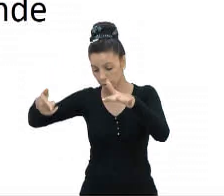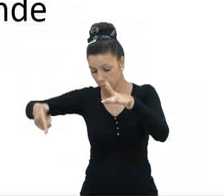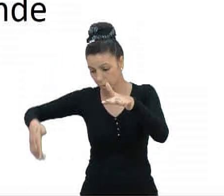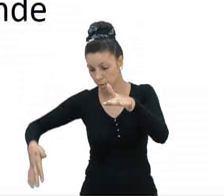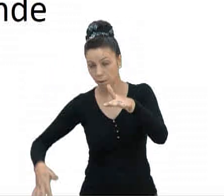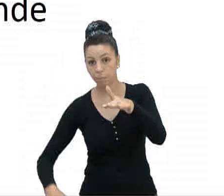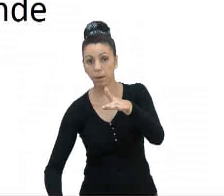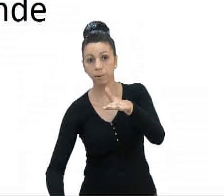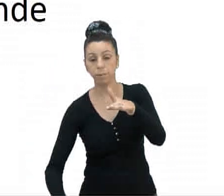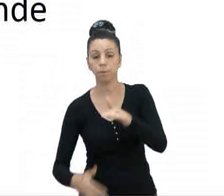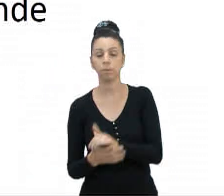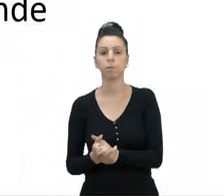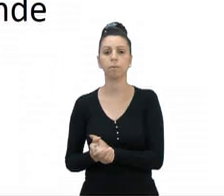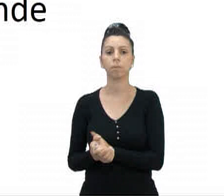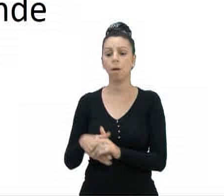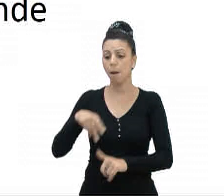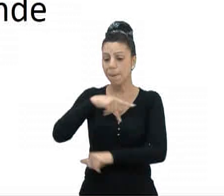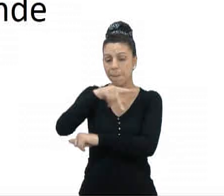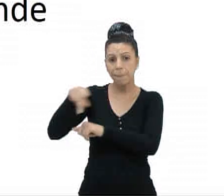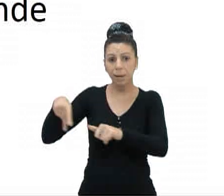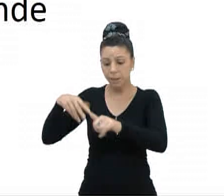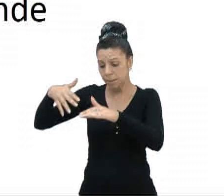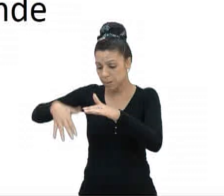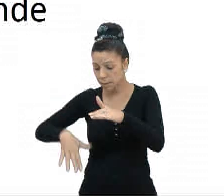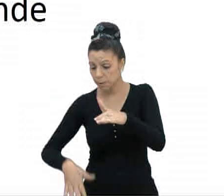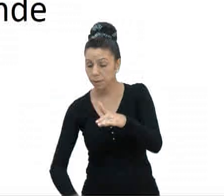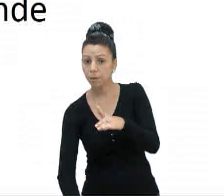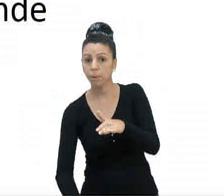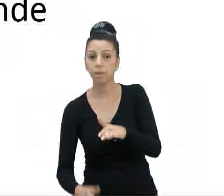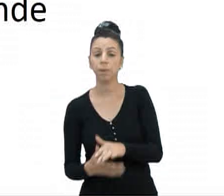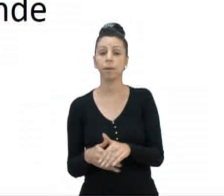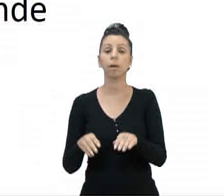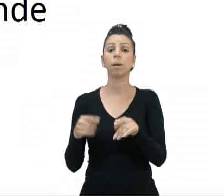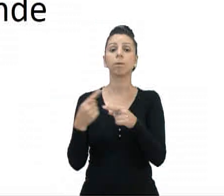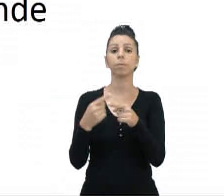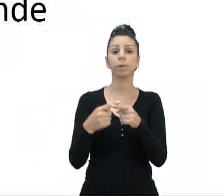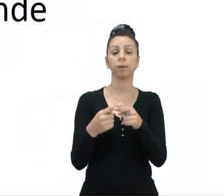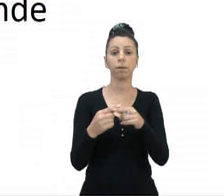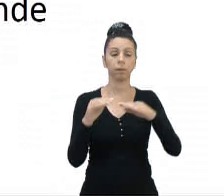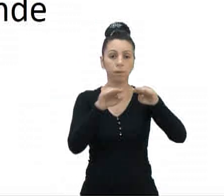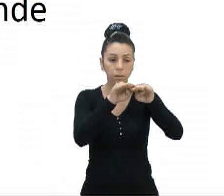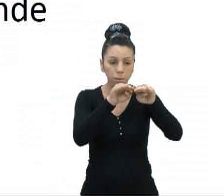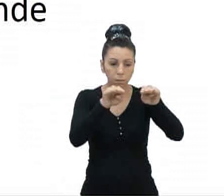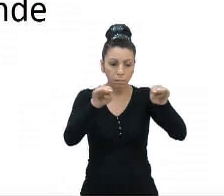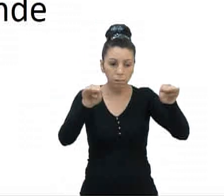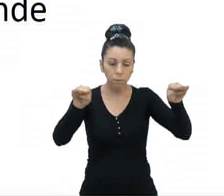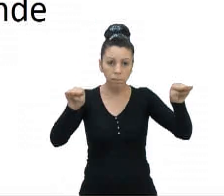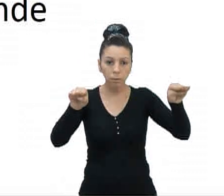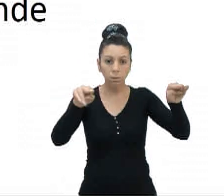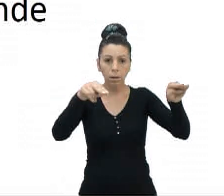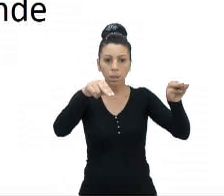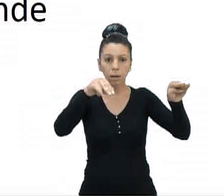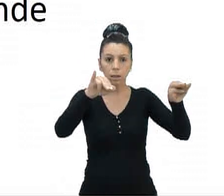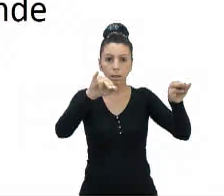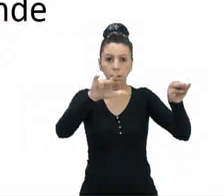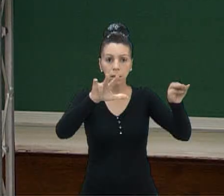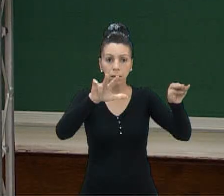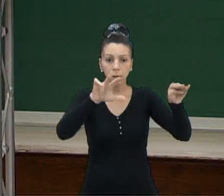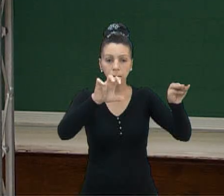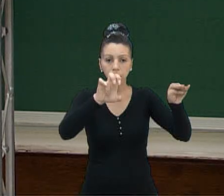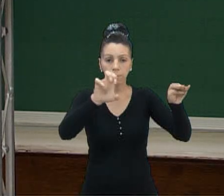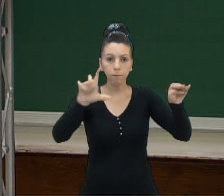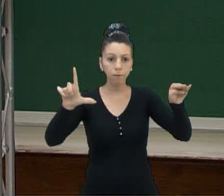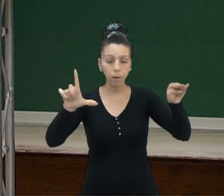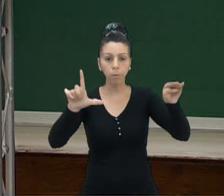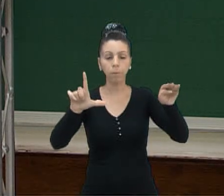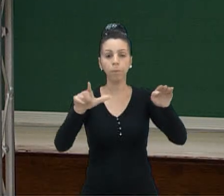conhecida como Países Baixos. Por que recebe esse nome? Porque são áreas que estão abaixo do nível do mar. E aí eles constroem barreiras chamadas de